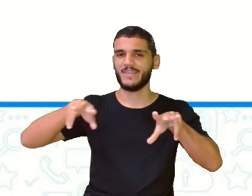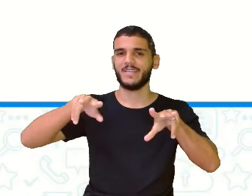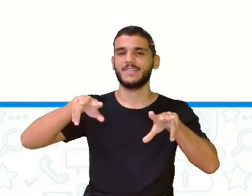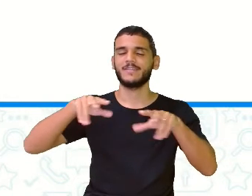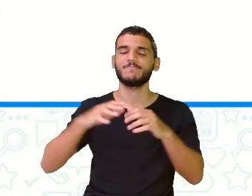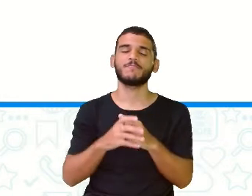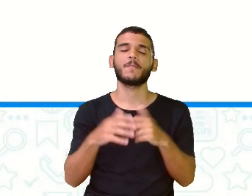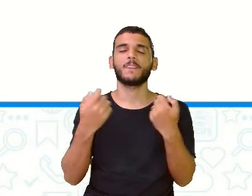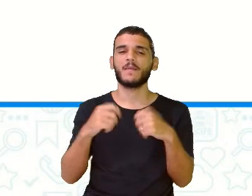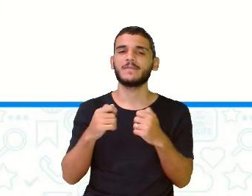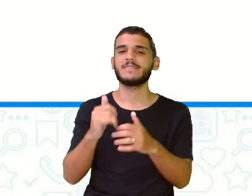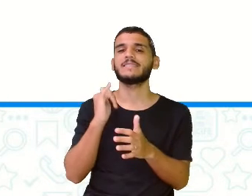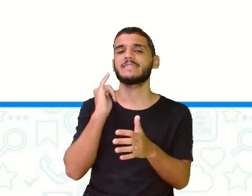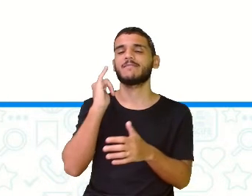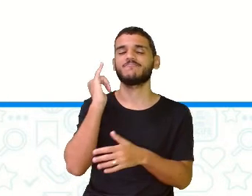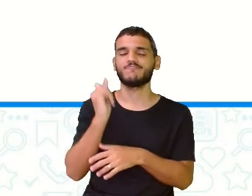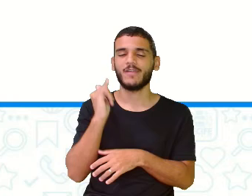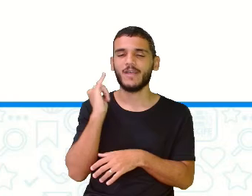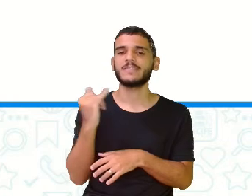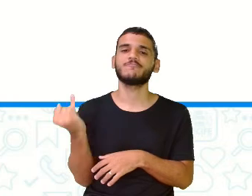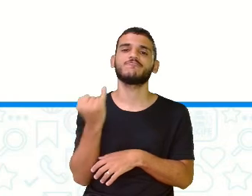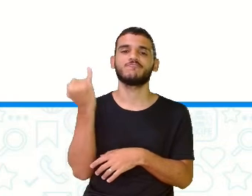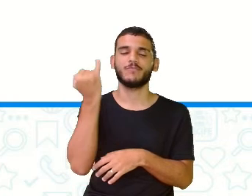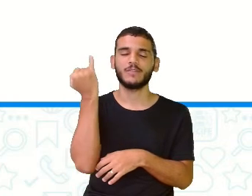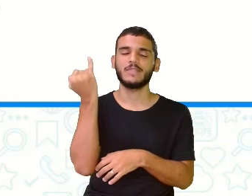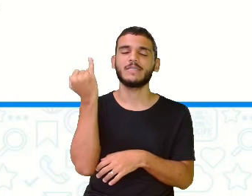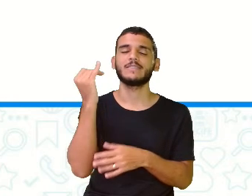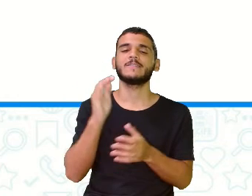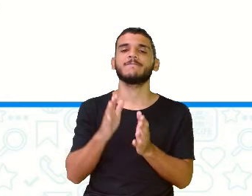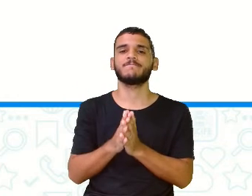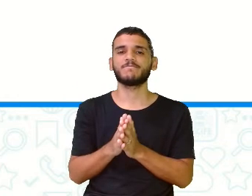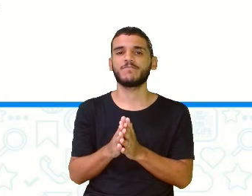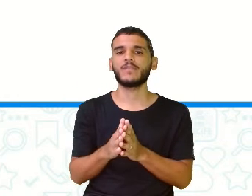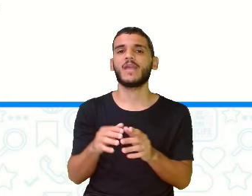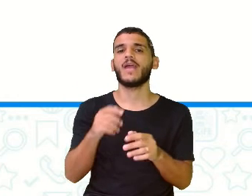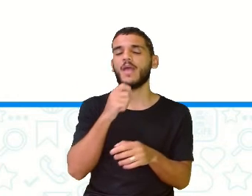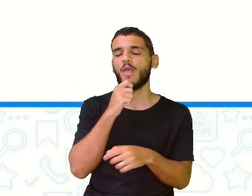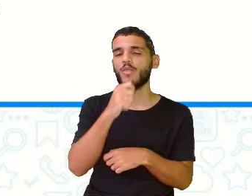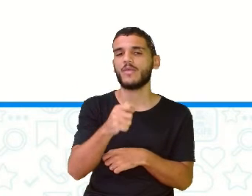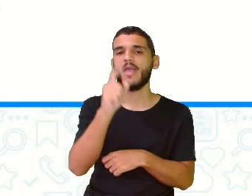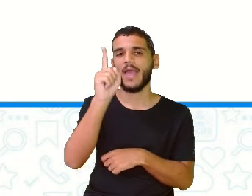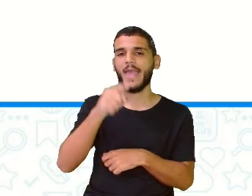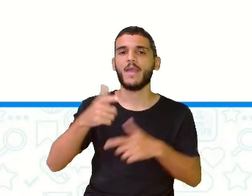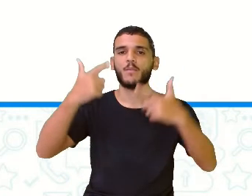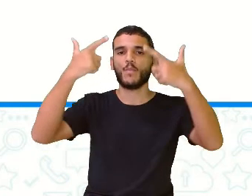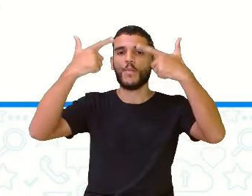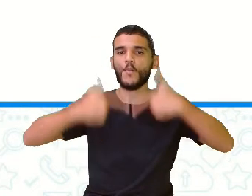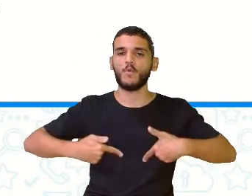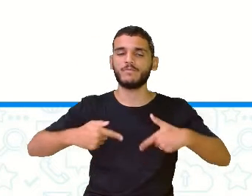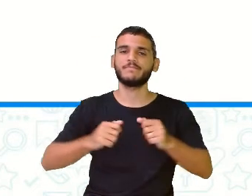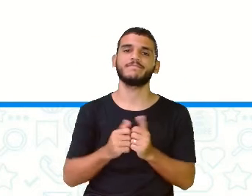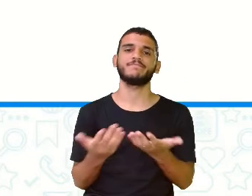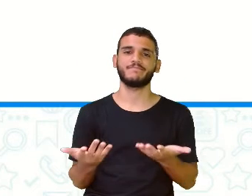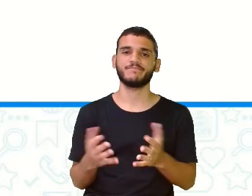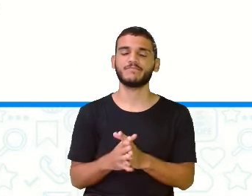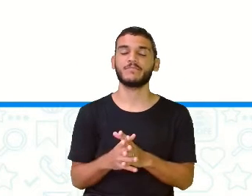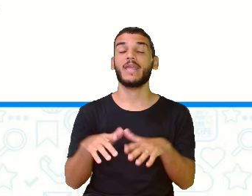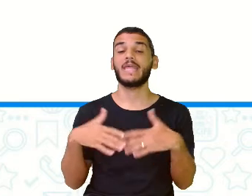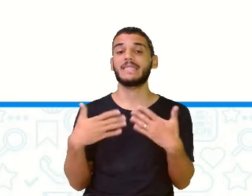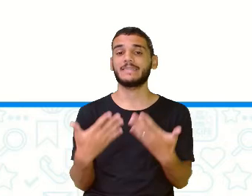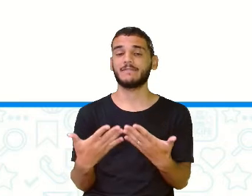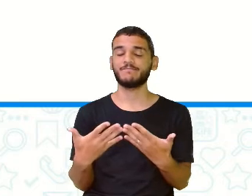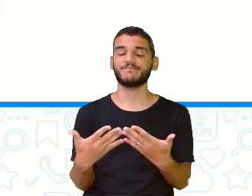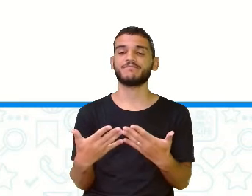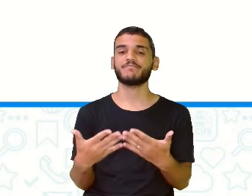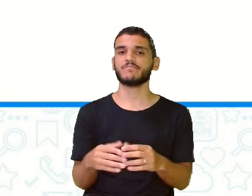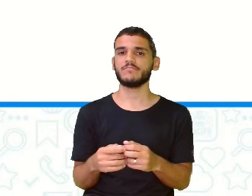bem marcados, quando a notícia é objetiva e imparcial. Mais uma diferença. Na reportagem, o